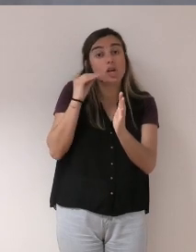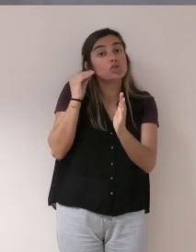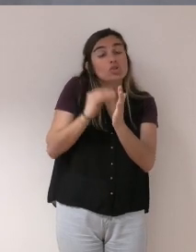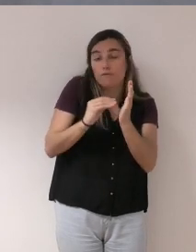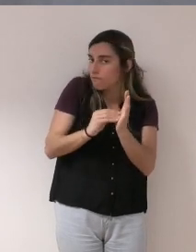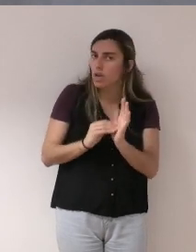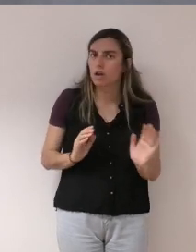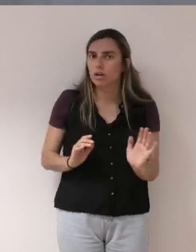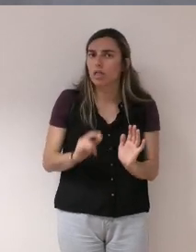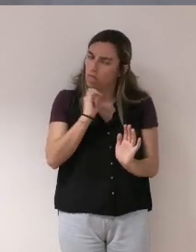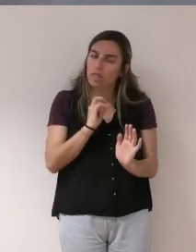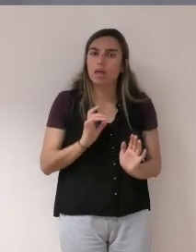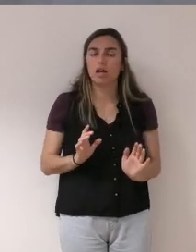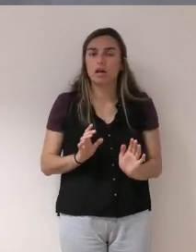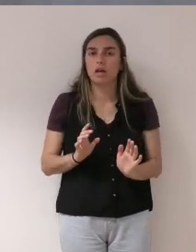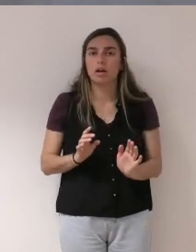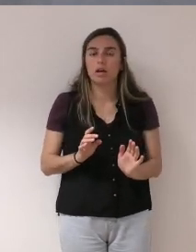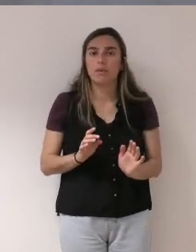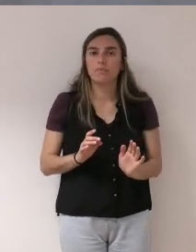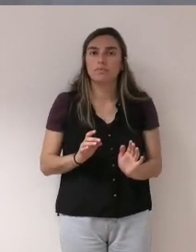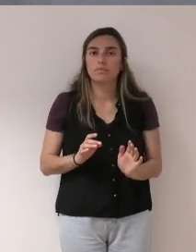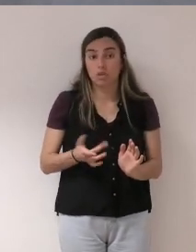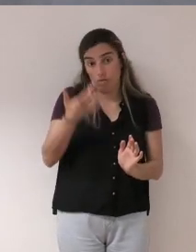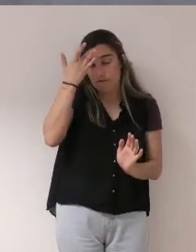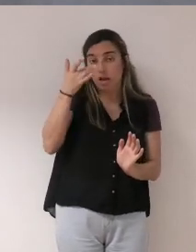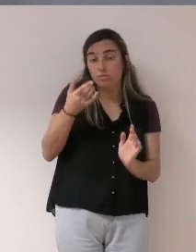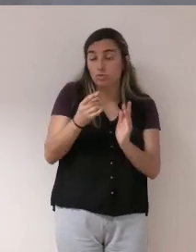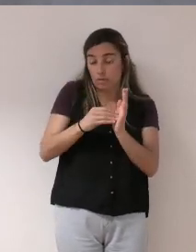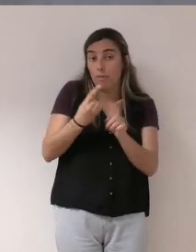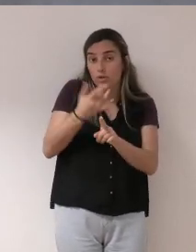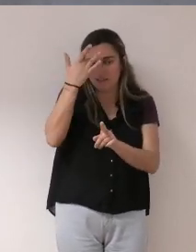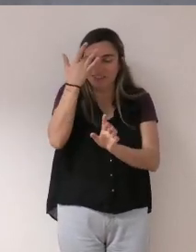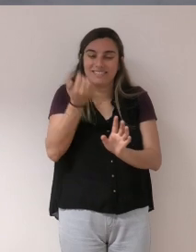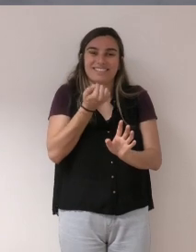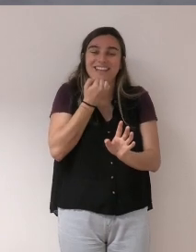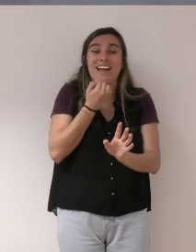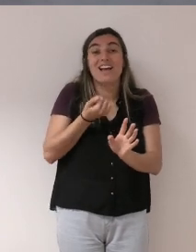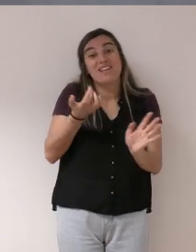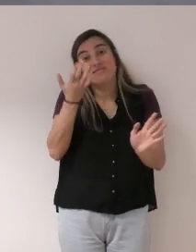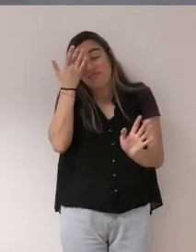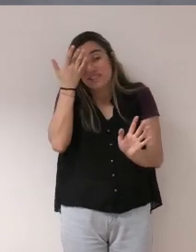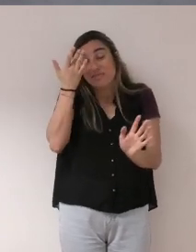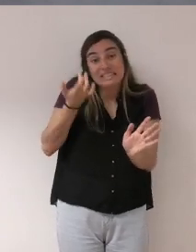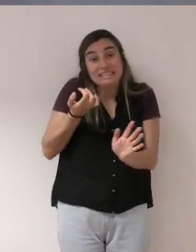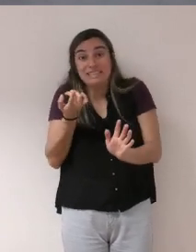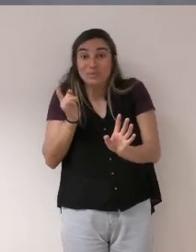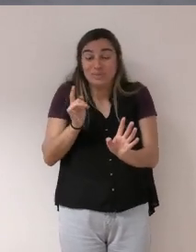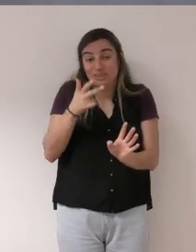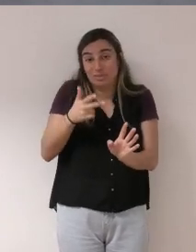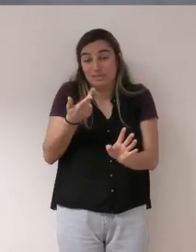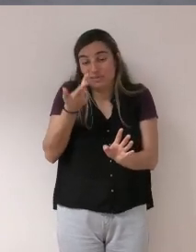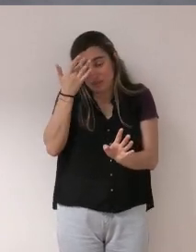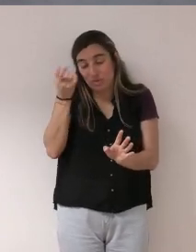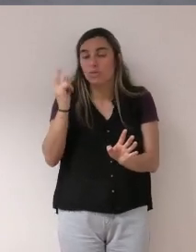fácil com essa do fácil. Isso não é nada fácil. Não é nada fácil. Não é nada fácil. Não,